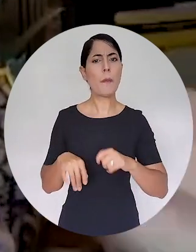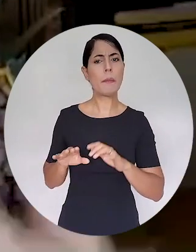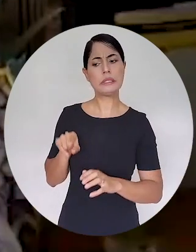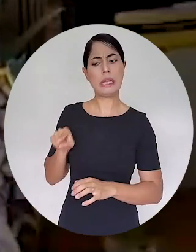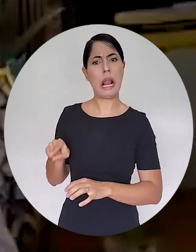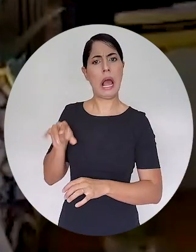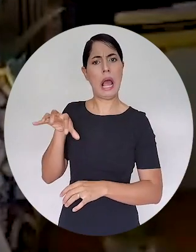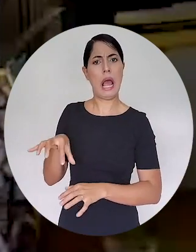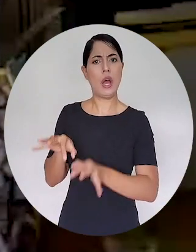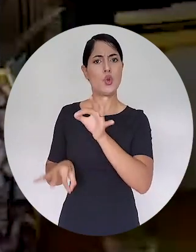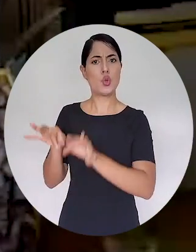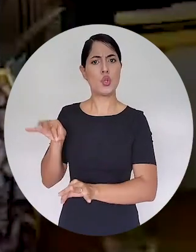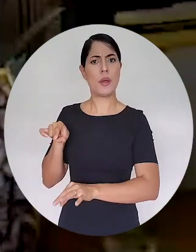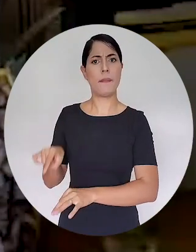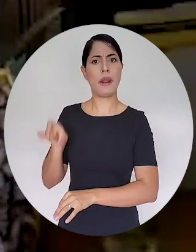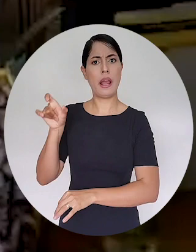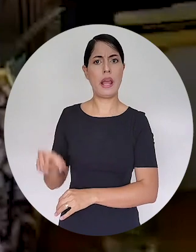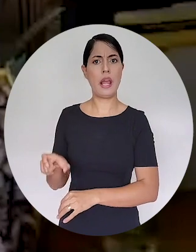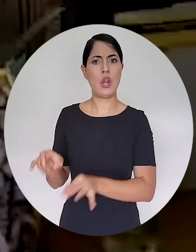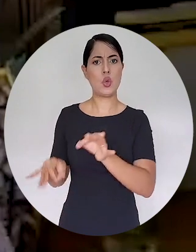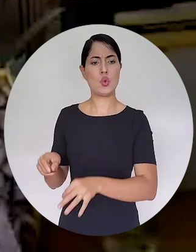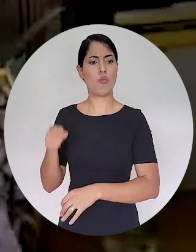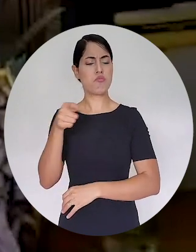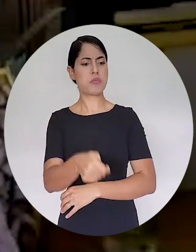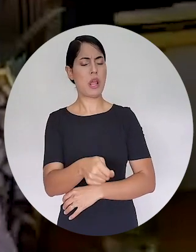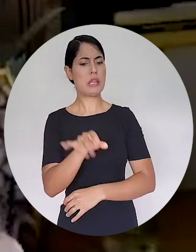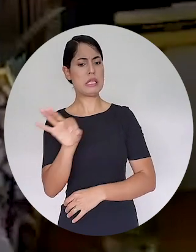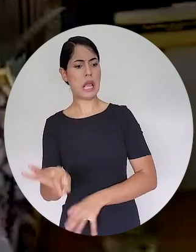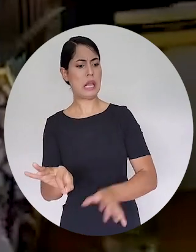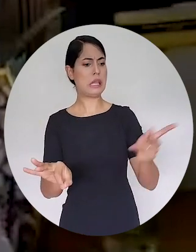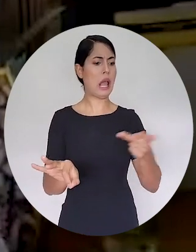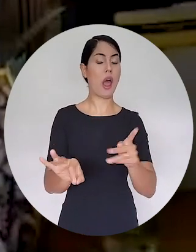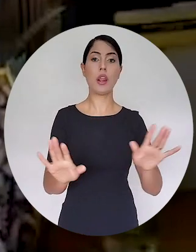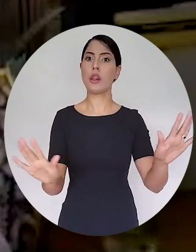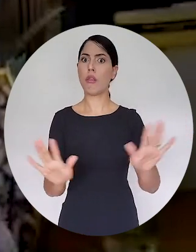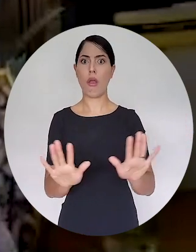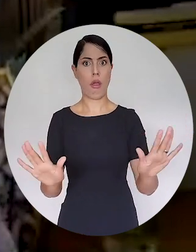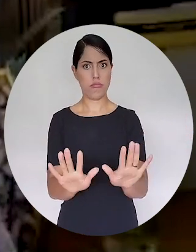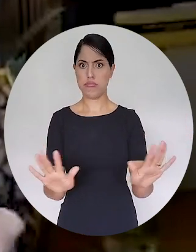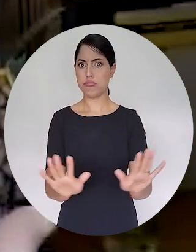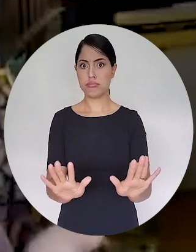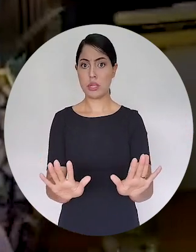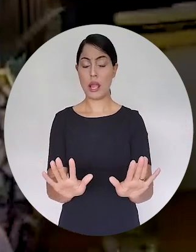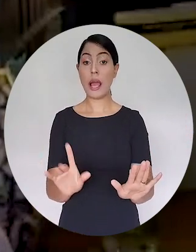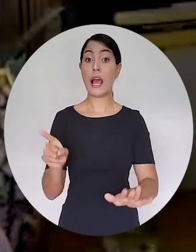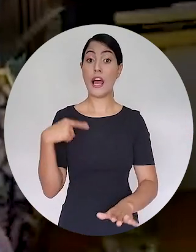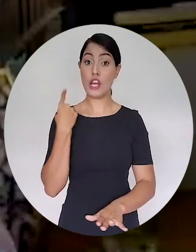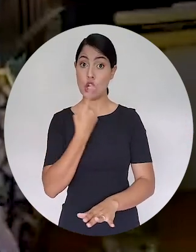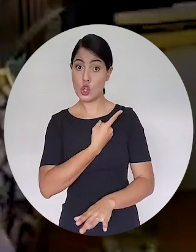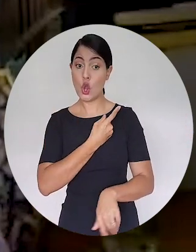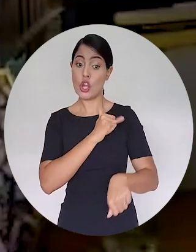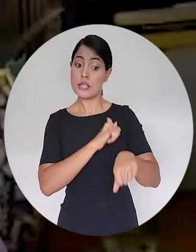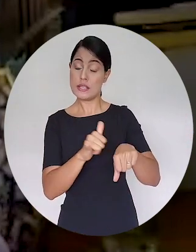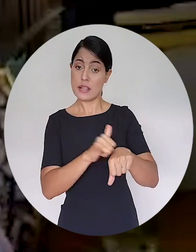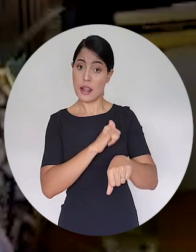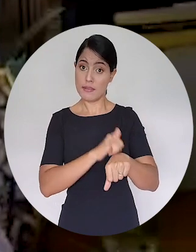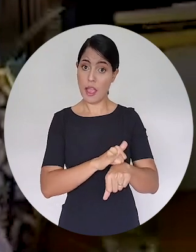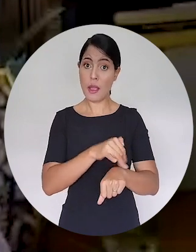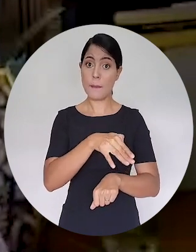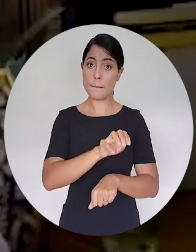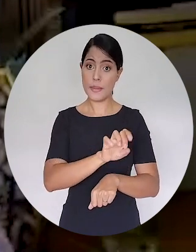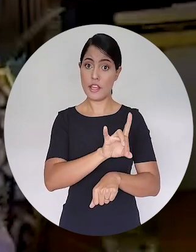judiciário para que um juiz diga quem está certo ou quem está errado. A gente, através da mediação, a gente vai buscar, junto com a